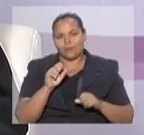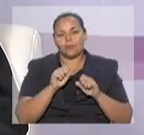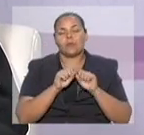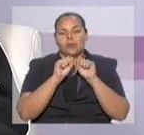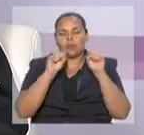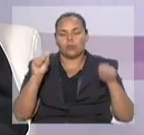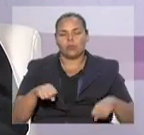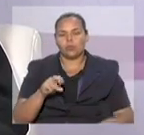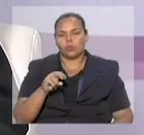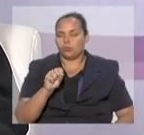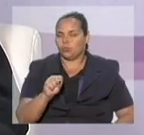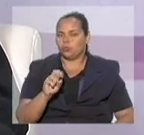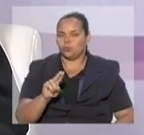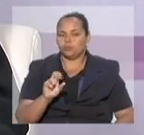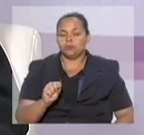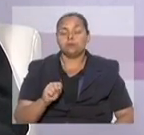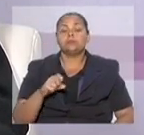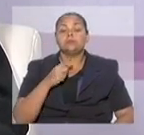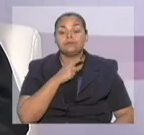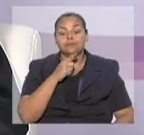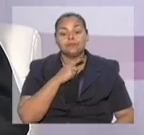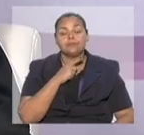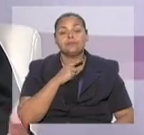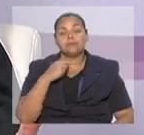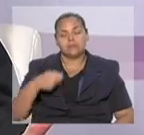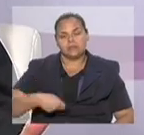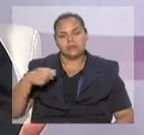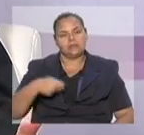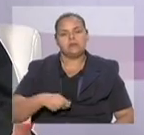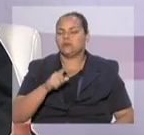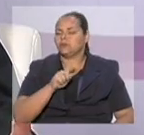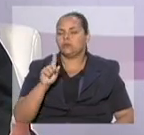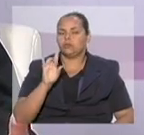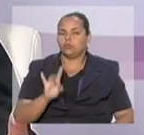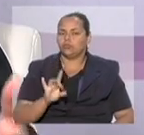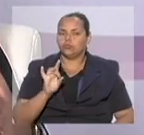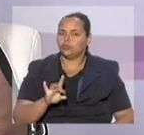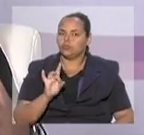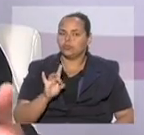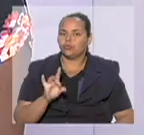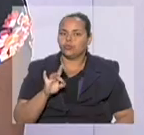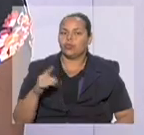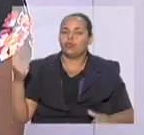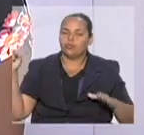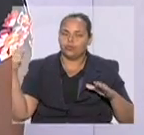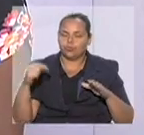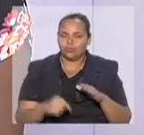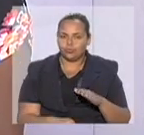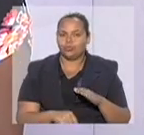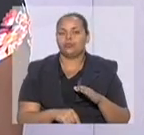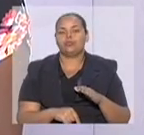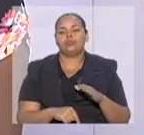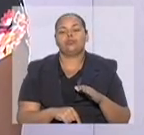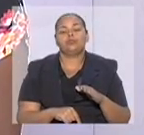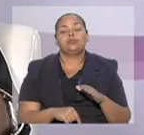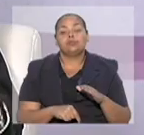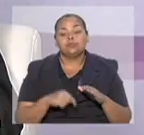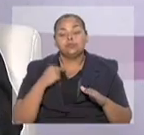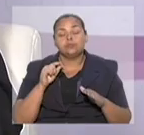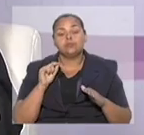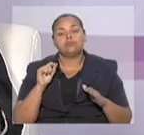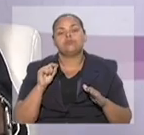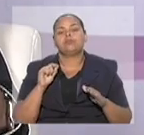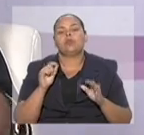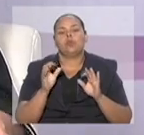de complexidade exige efetivamente não só uma profunda e